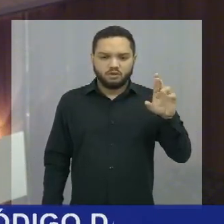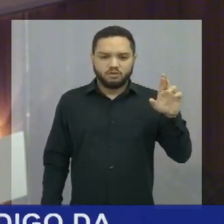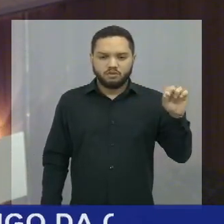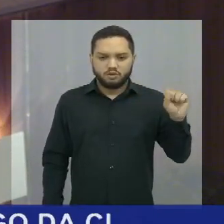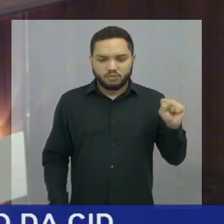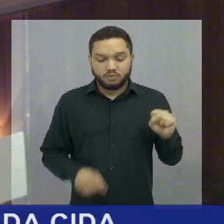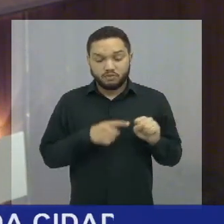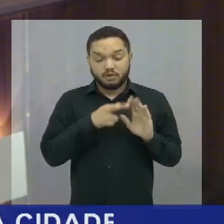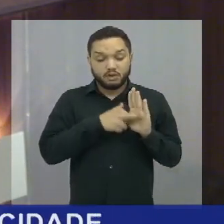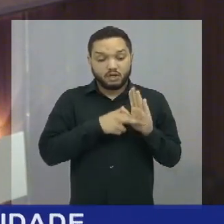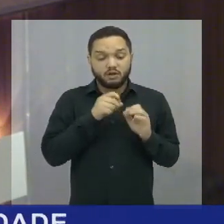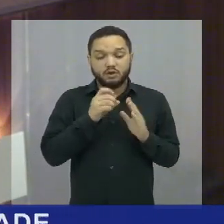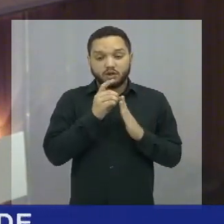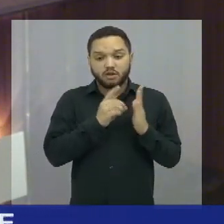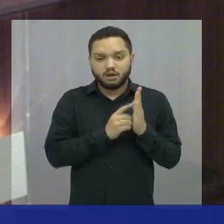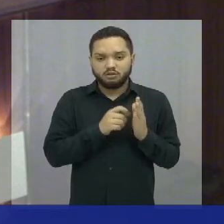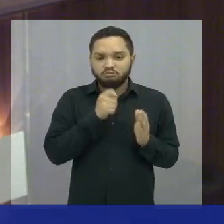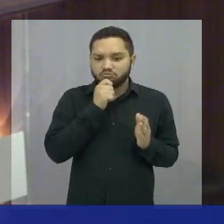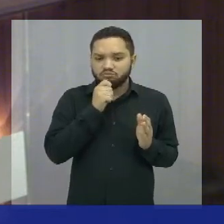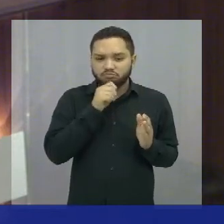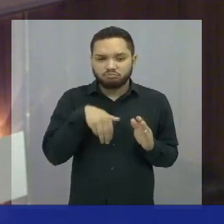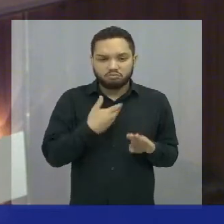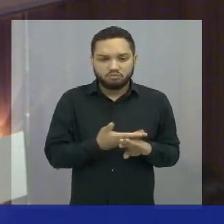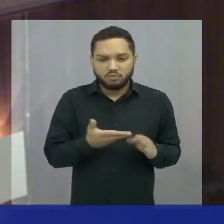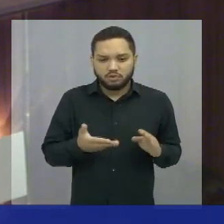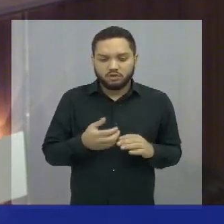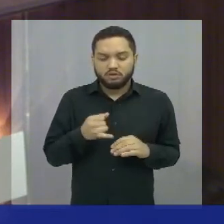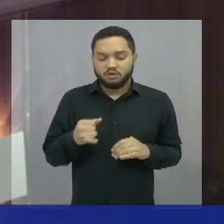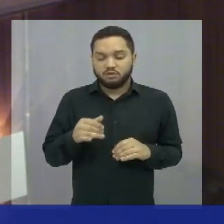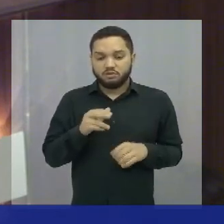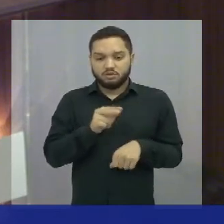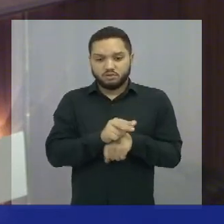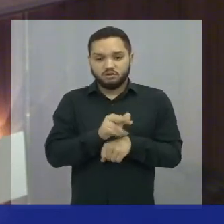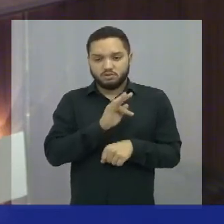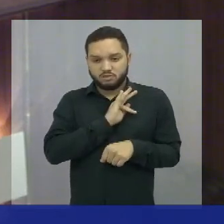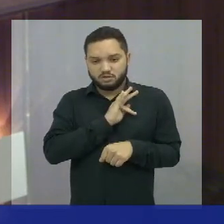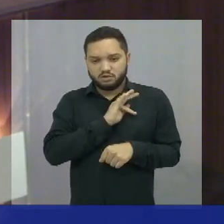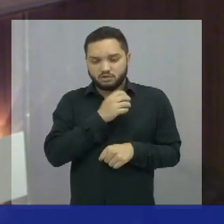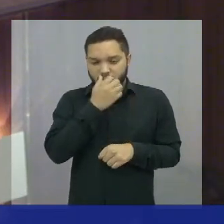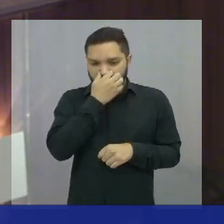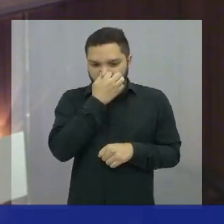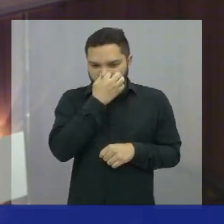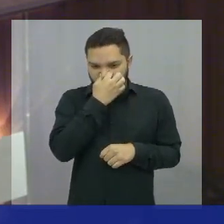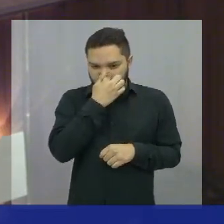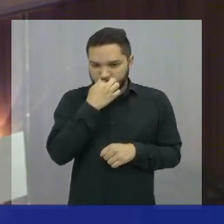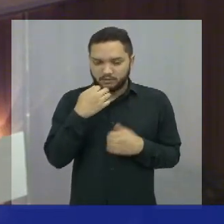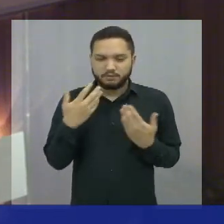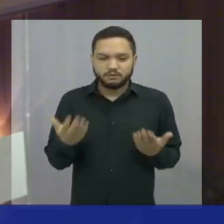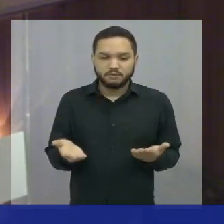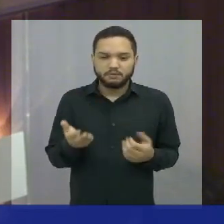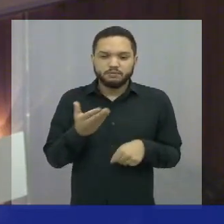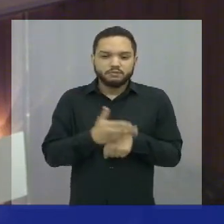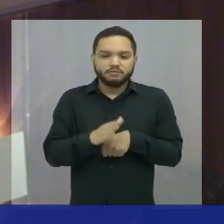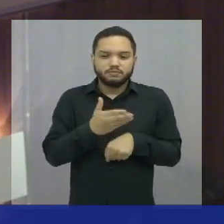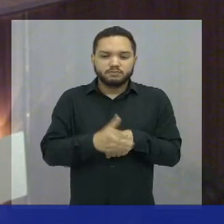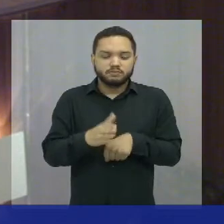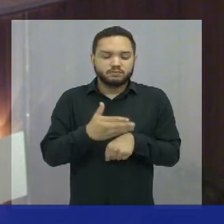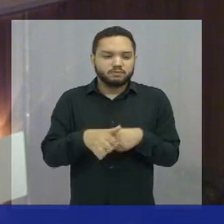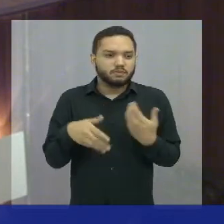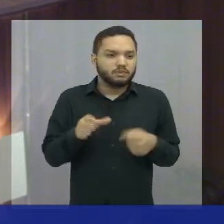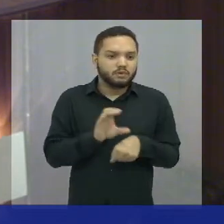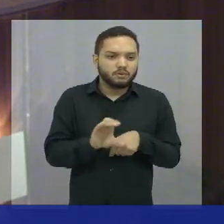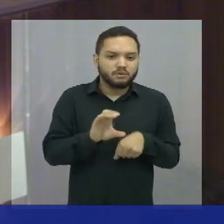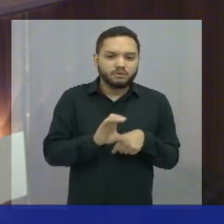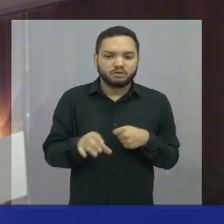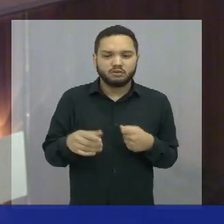saiu. E já vale, se um fiscal chegar lá, segunda-feira, e perguntar, cadê o treinamento?